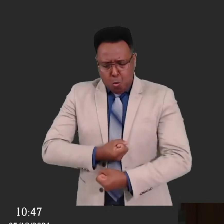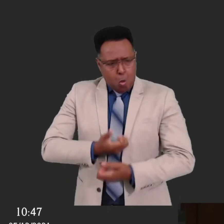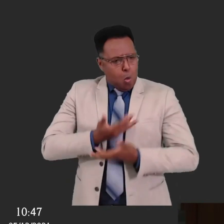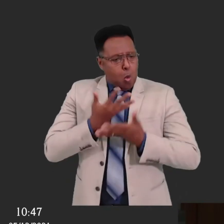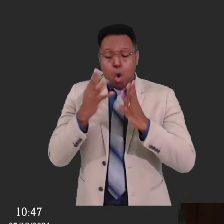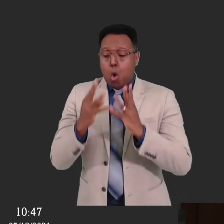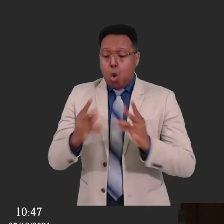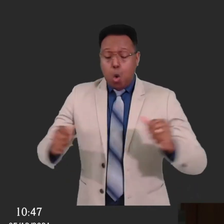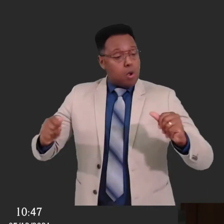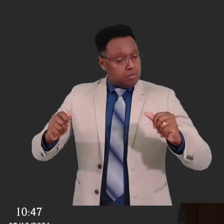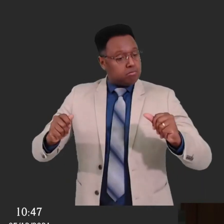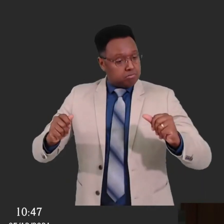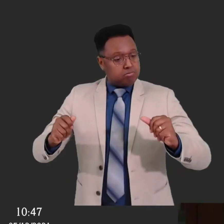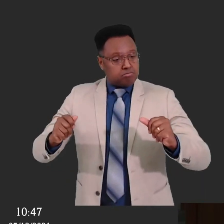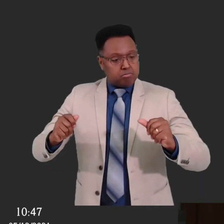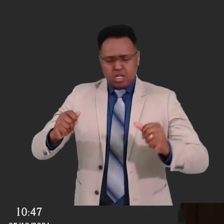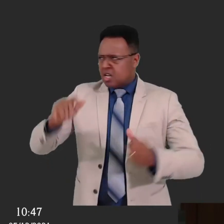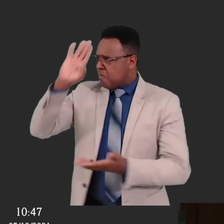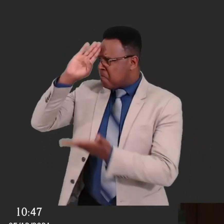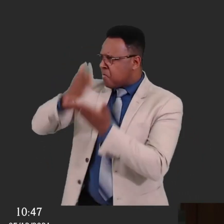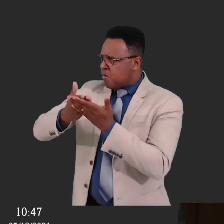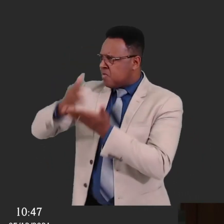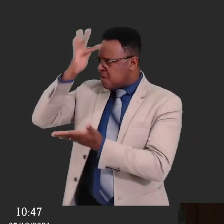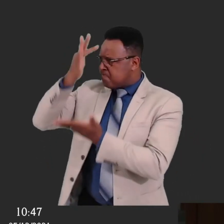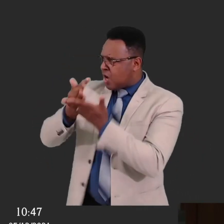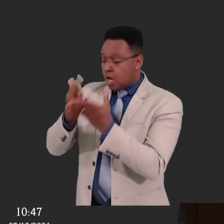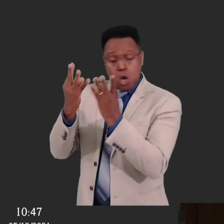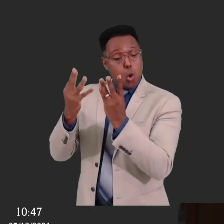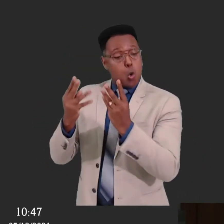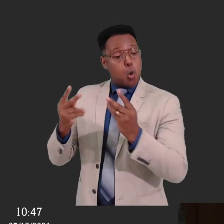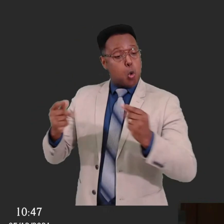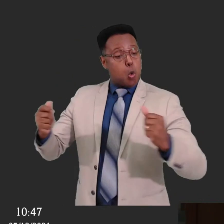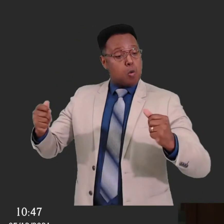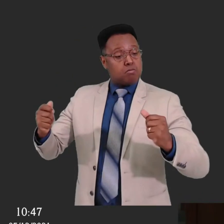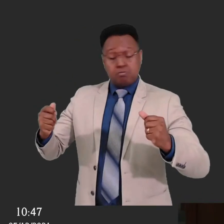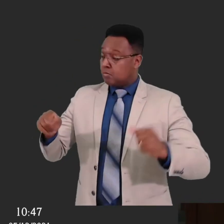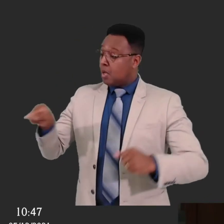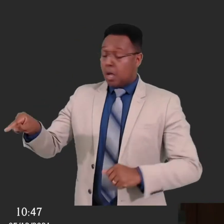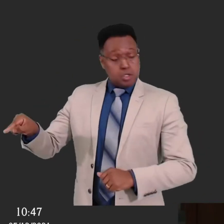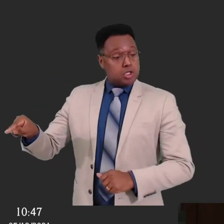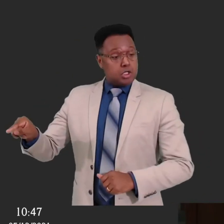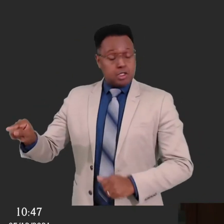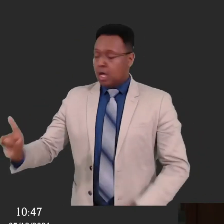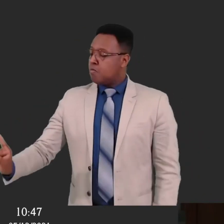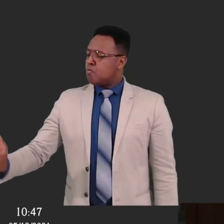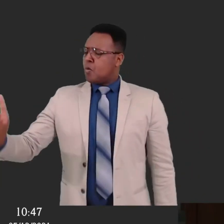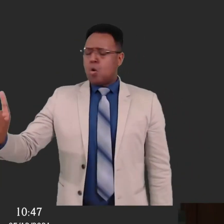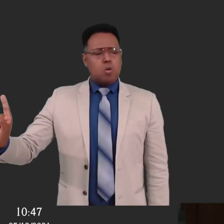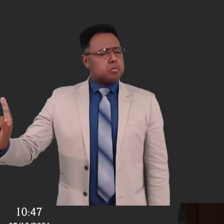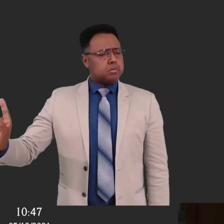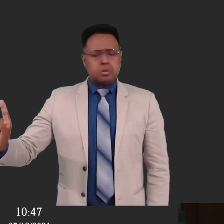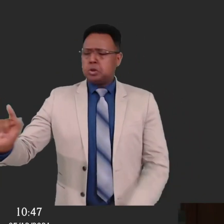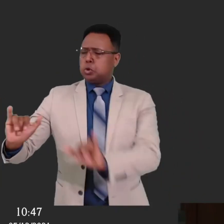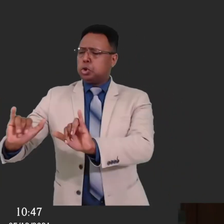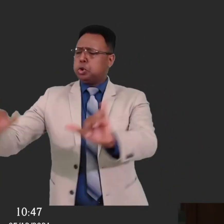confiança, morreu na pureza. Mas é um ancião, ele está diante do povo. Mas mesmo estando